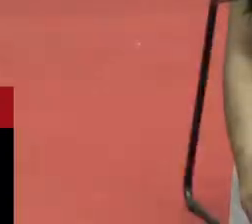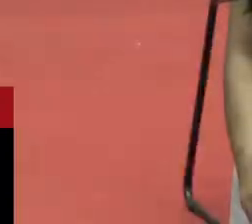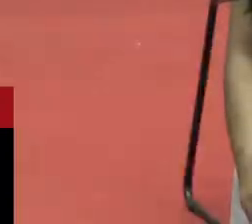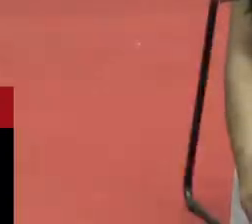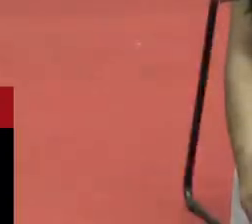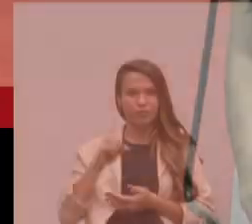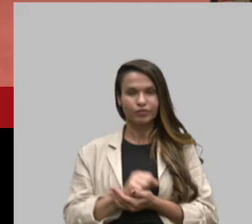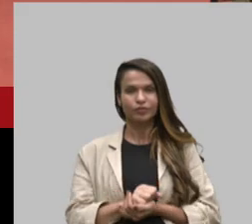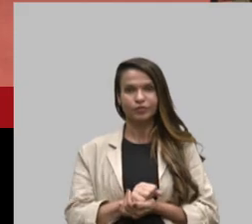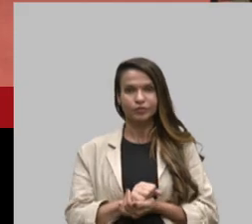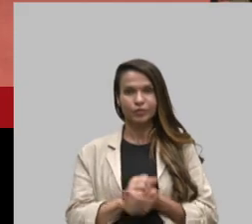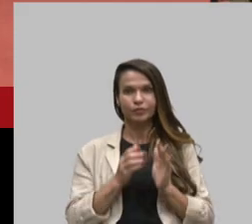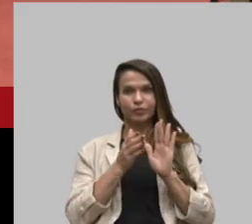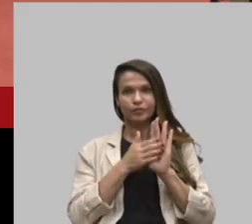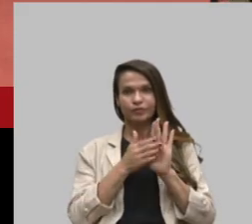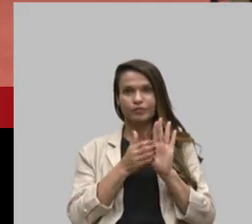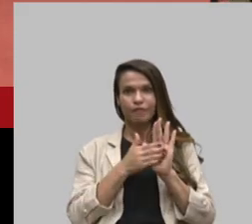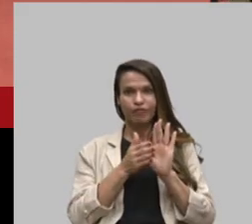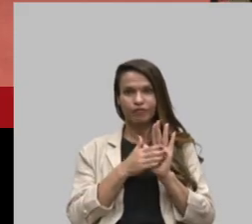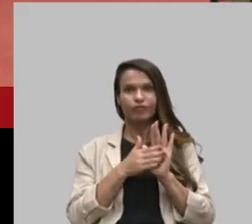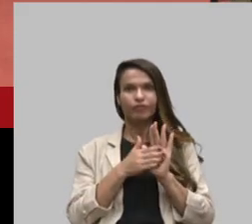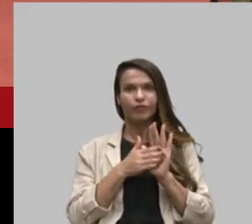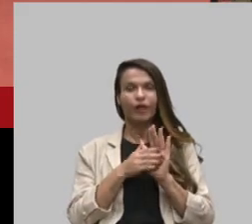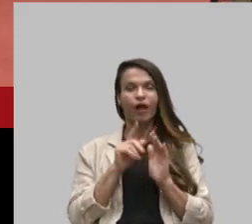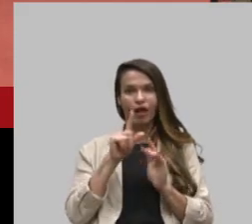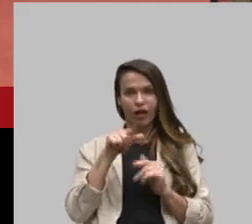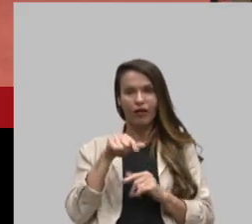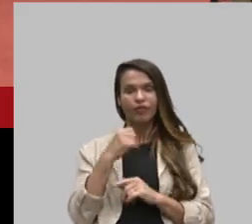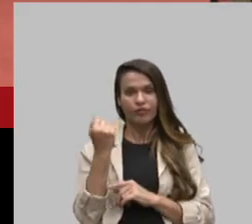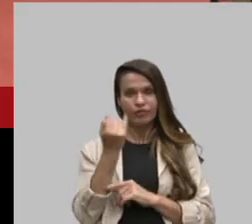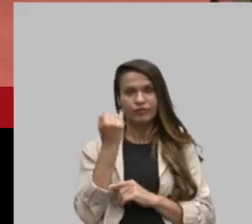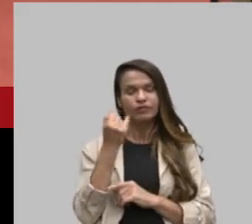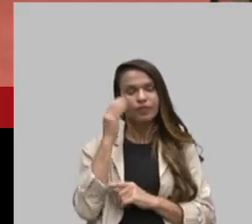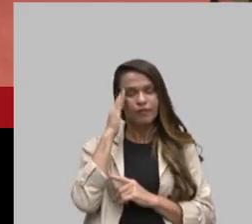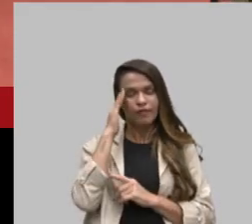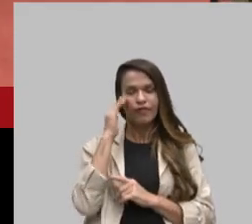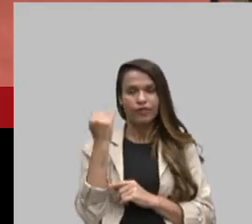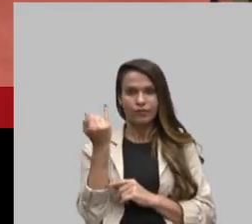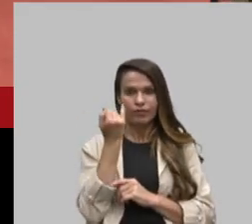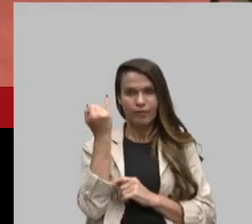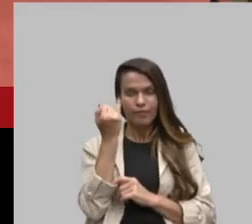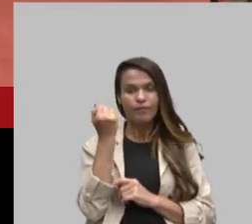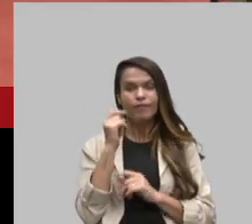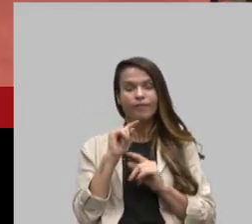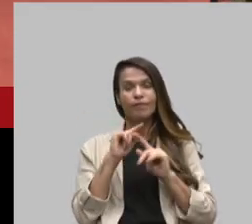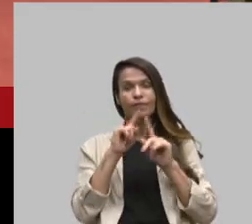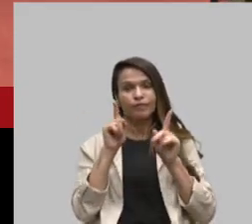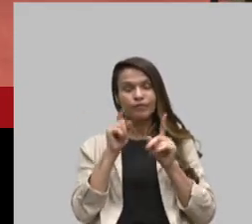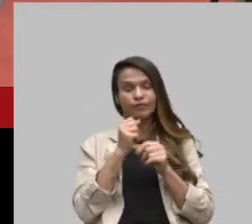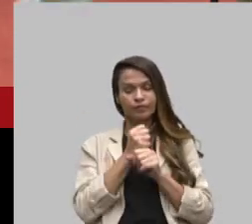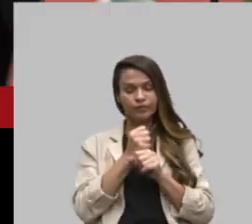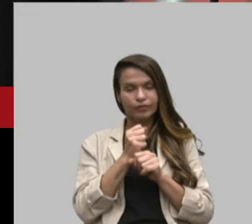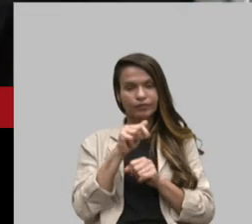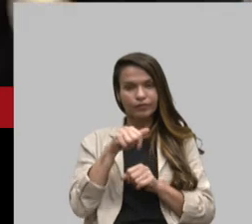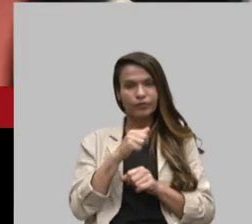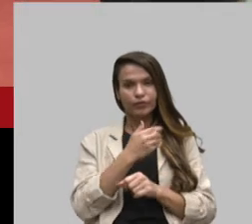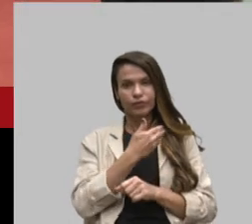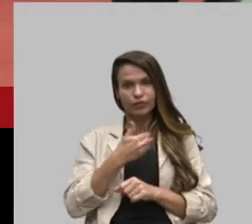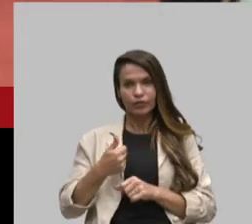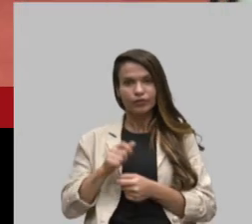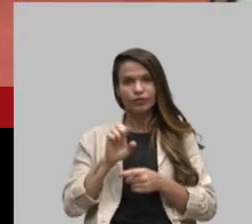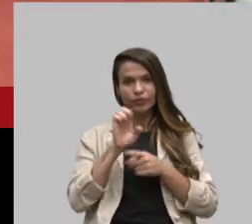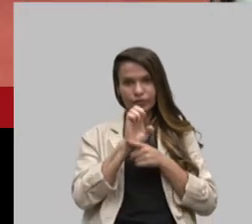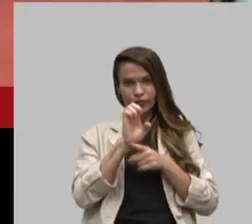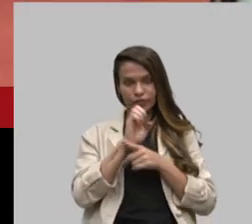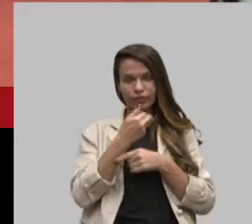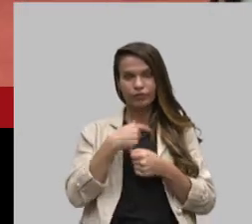proposta de ela entendo dela só que nesse ano mesmo o governo estadual de Minas Gerais